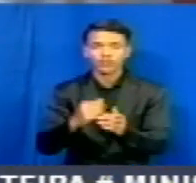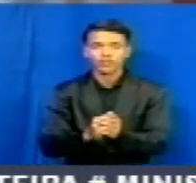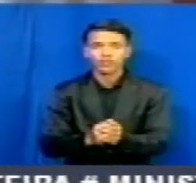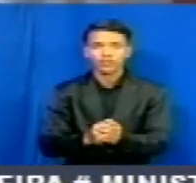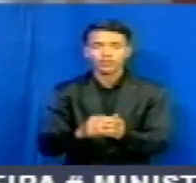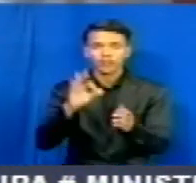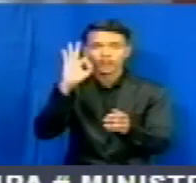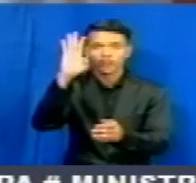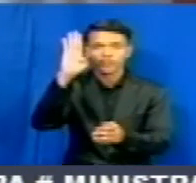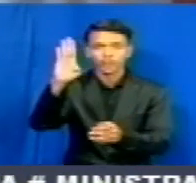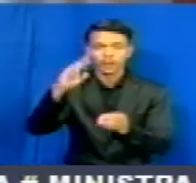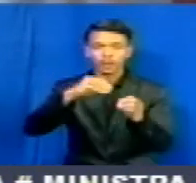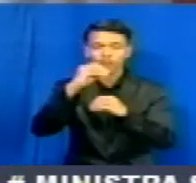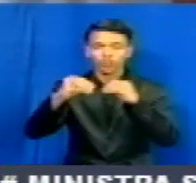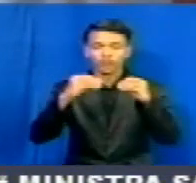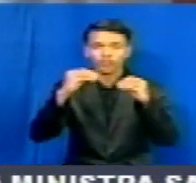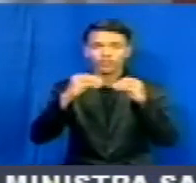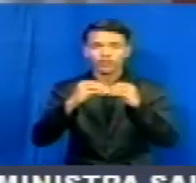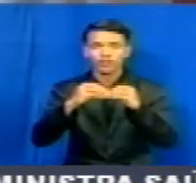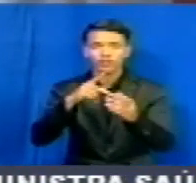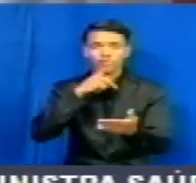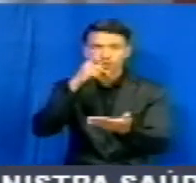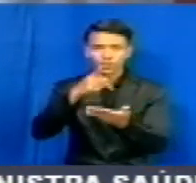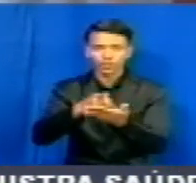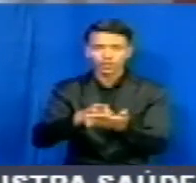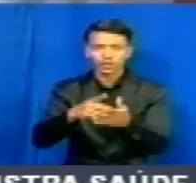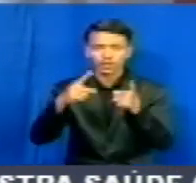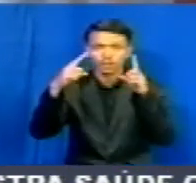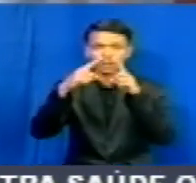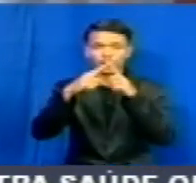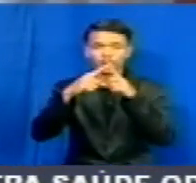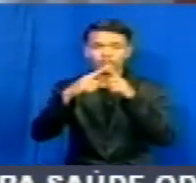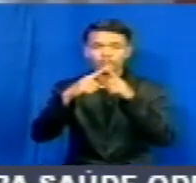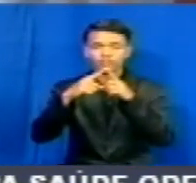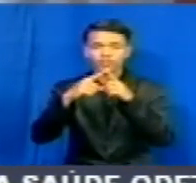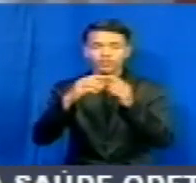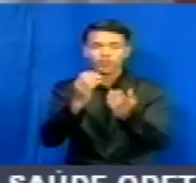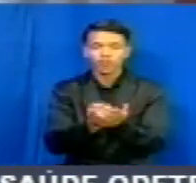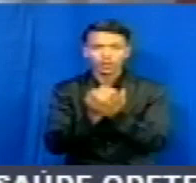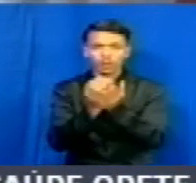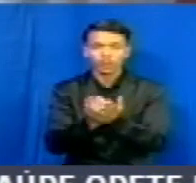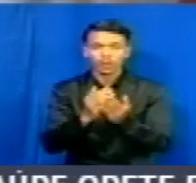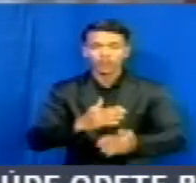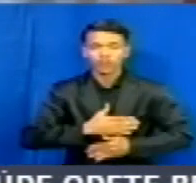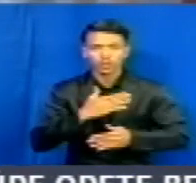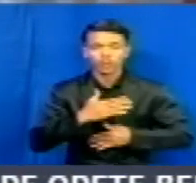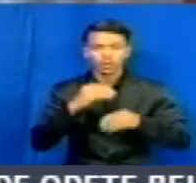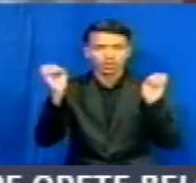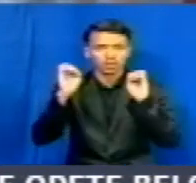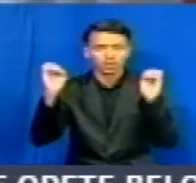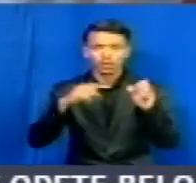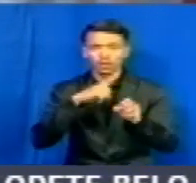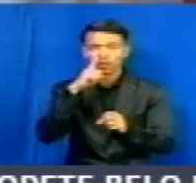iha Facebook quando ba pedido adicional ba Rojak solo nela loso a mila